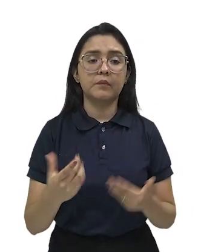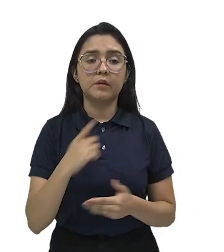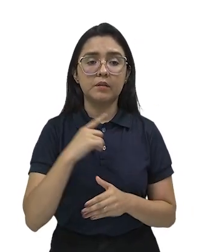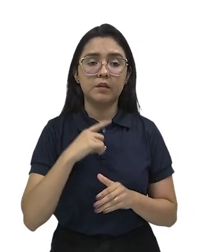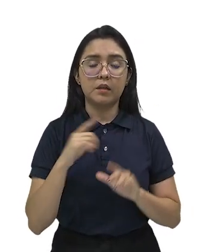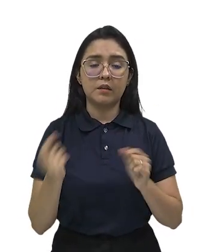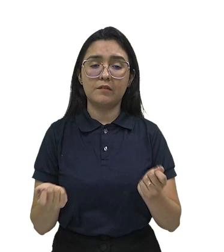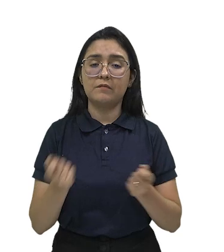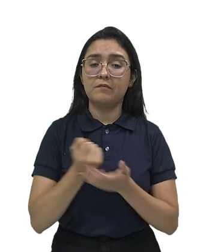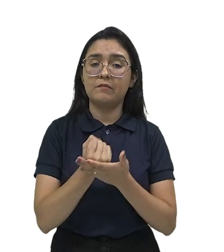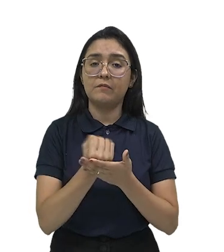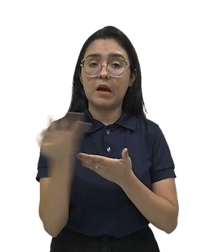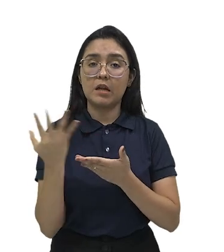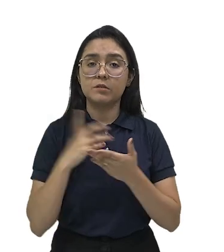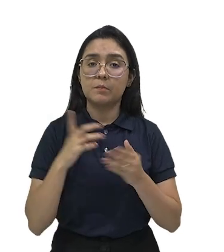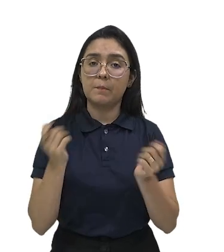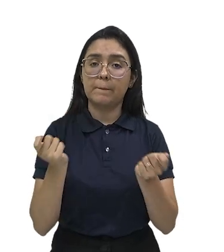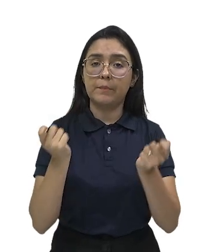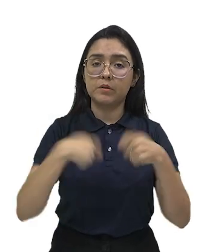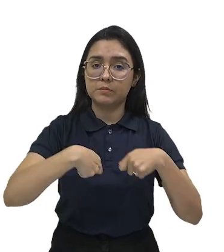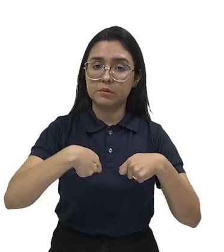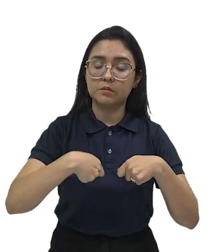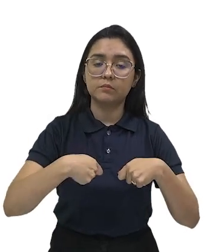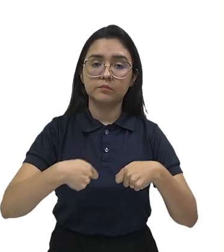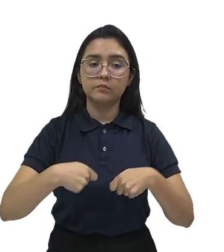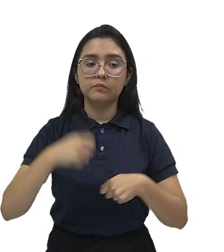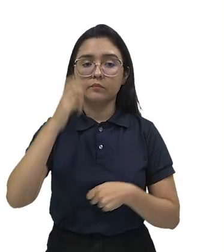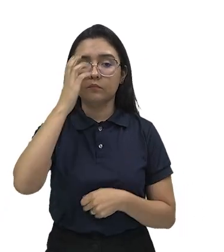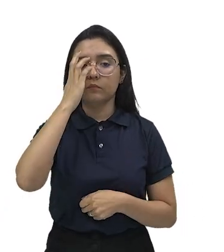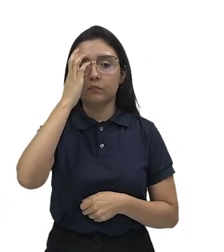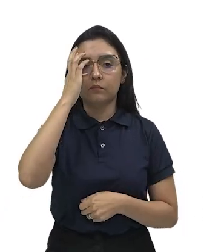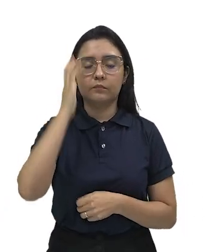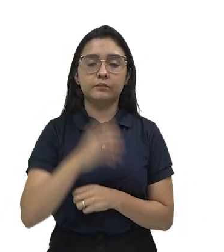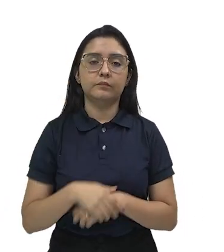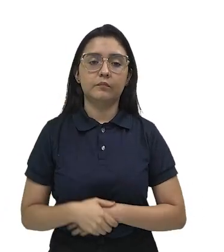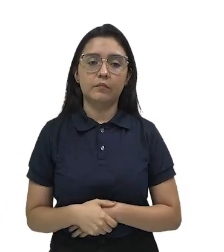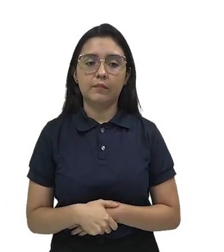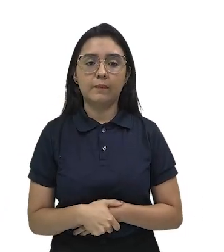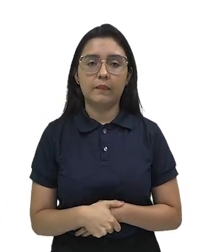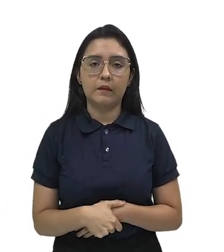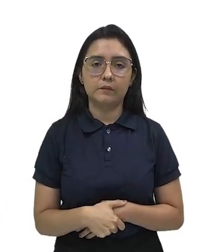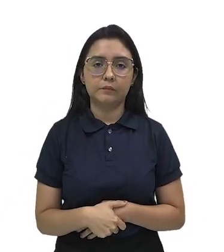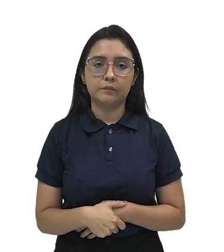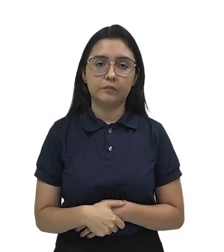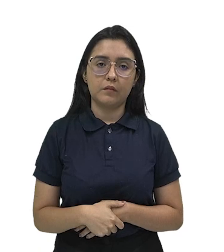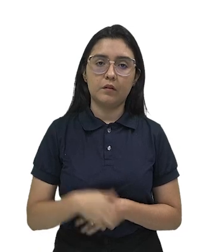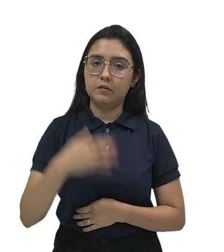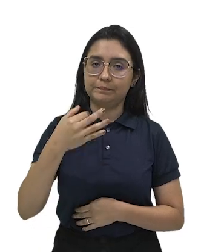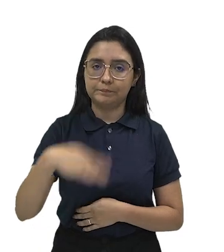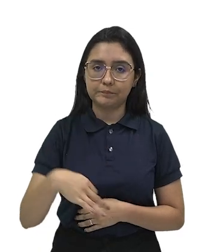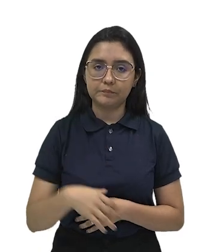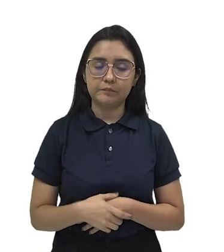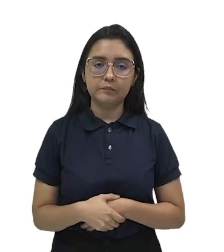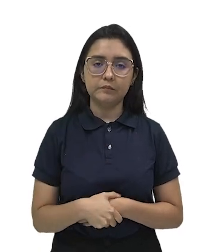árvore de possibilidades também para essas situações. Beleza, meu povo? Então tá aí.